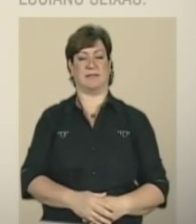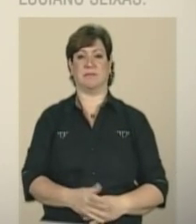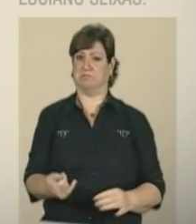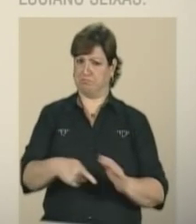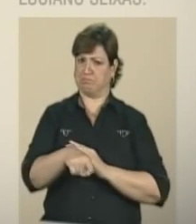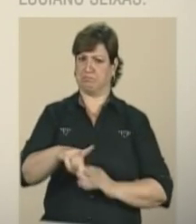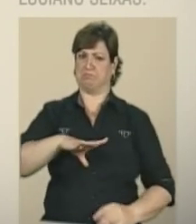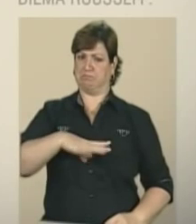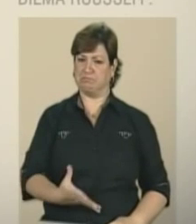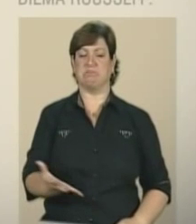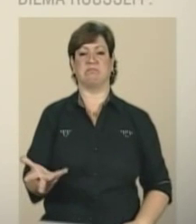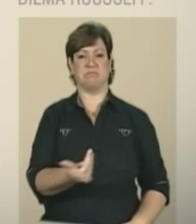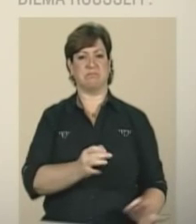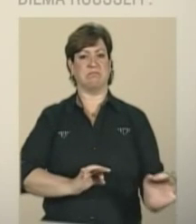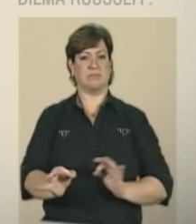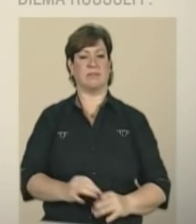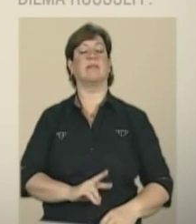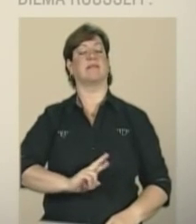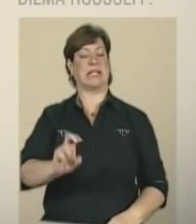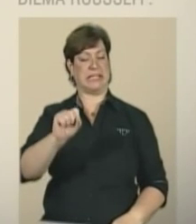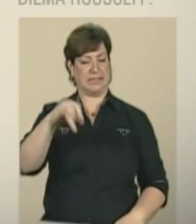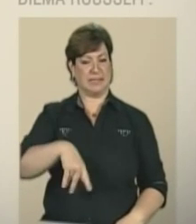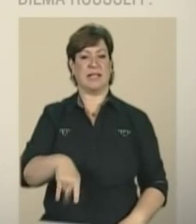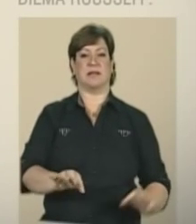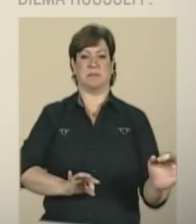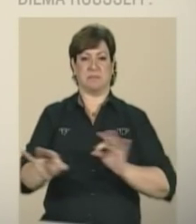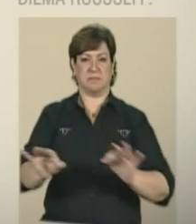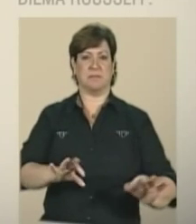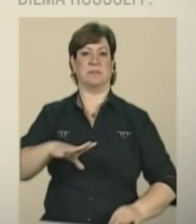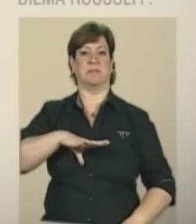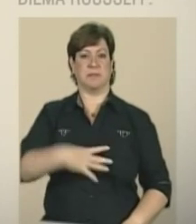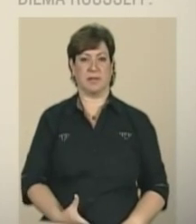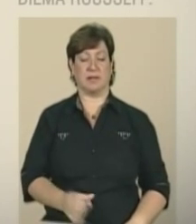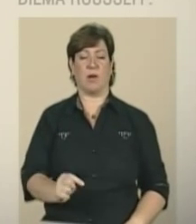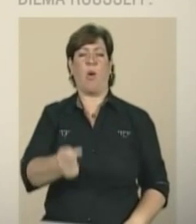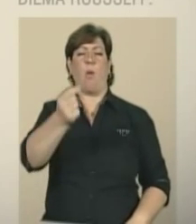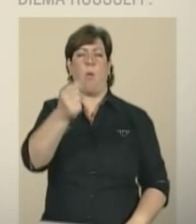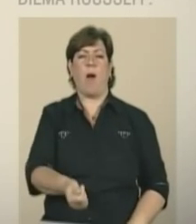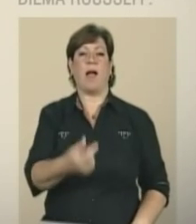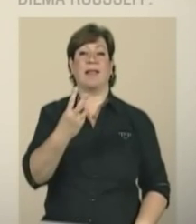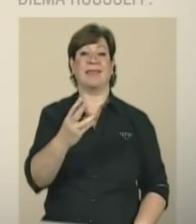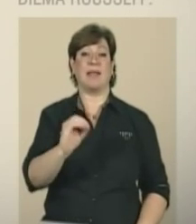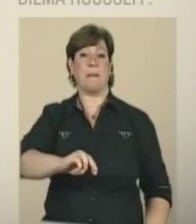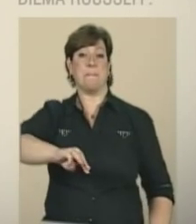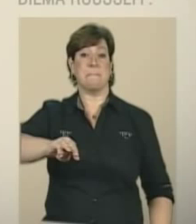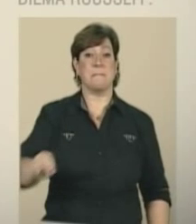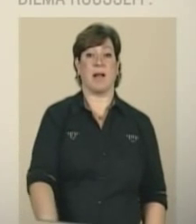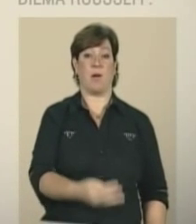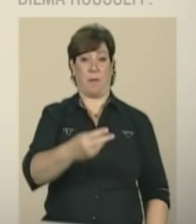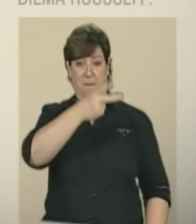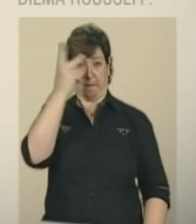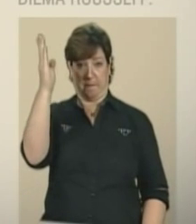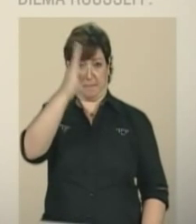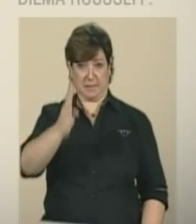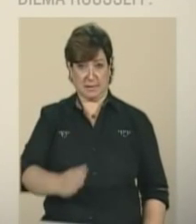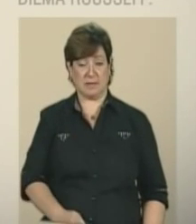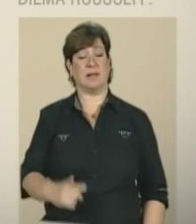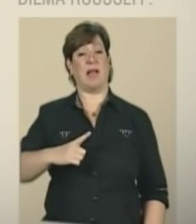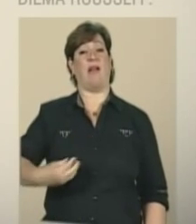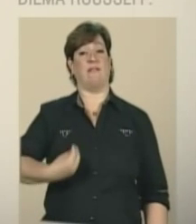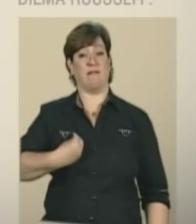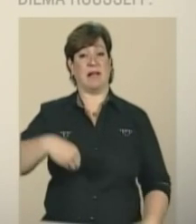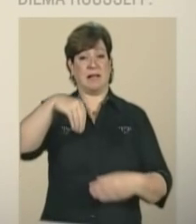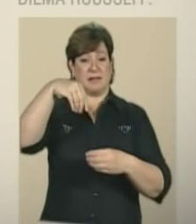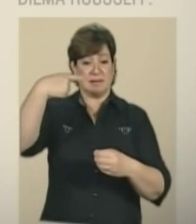audacioso Presidente É sim Luciano é um plano audacioso quase 30 milhões de brasileiros vivem no campo São